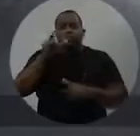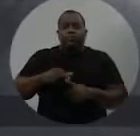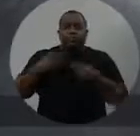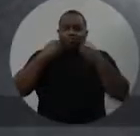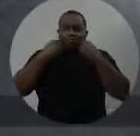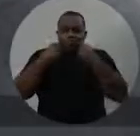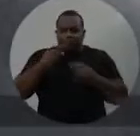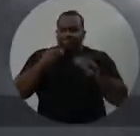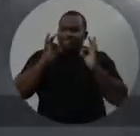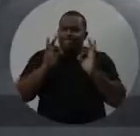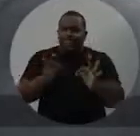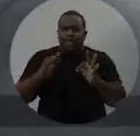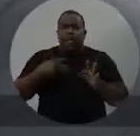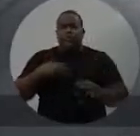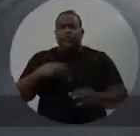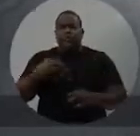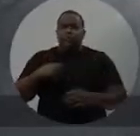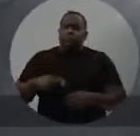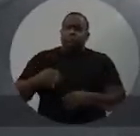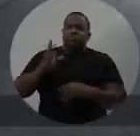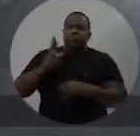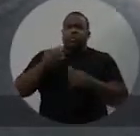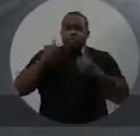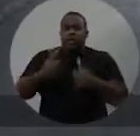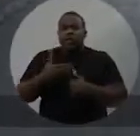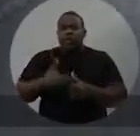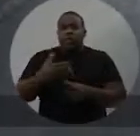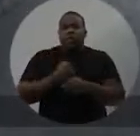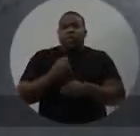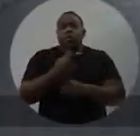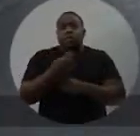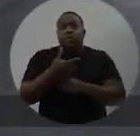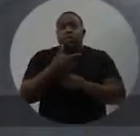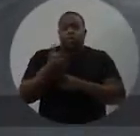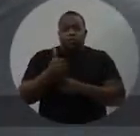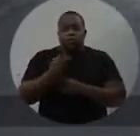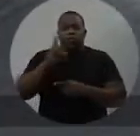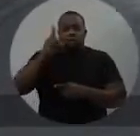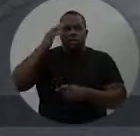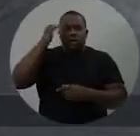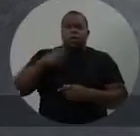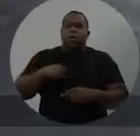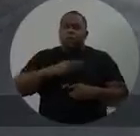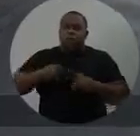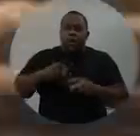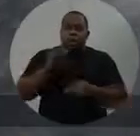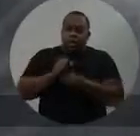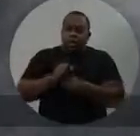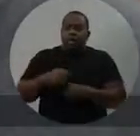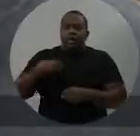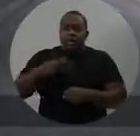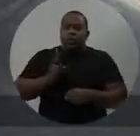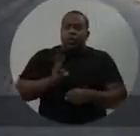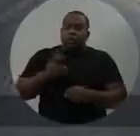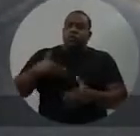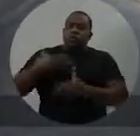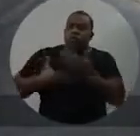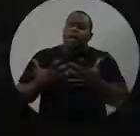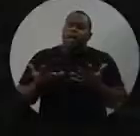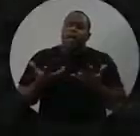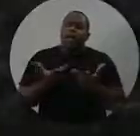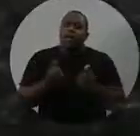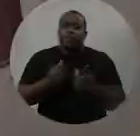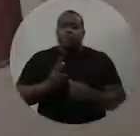tenho dúvida que Salvador está em boas mãos. E 2021, se Deus quiser, a gente não pode parar e a cidade tem que continuar avançando maravilhosa da maneira